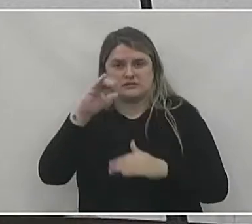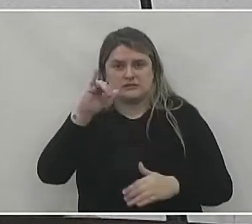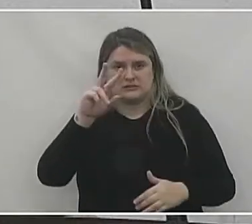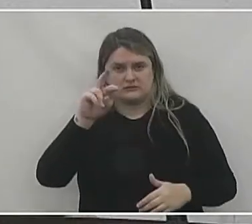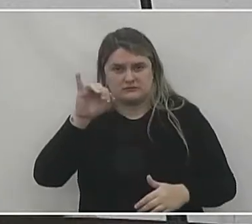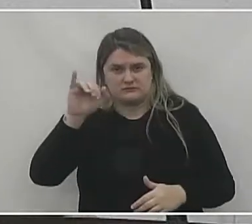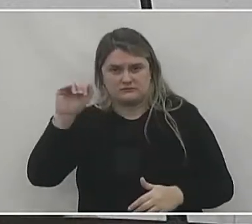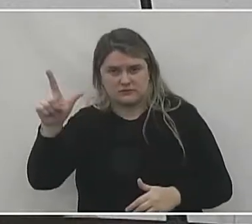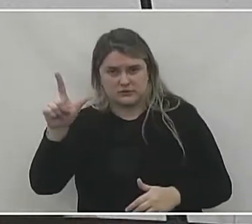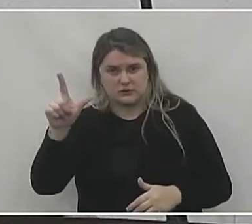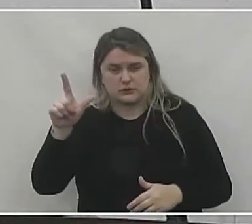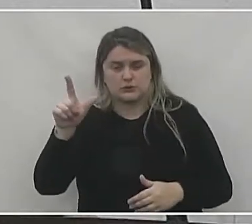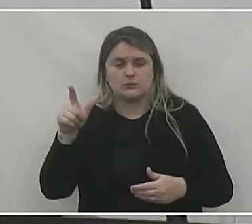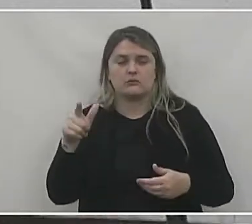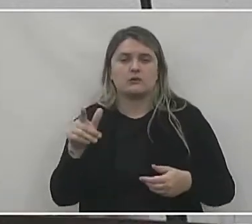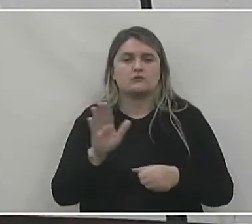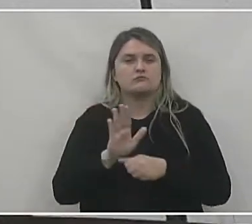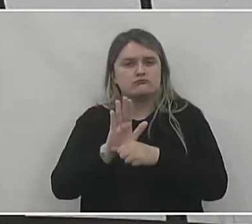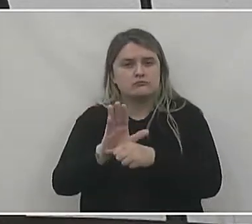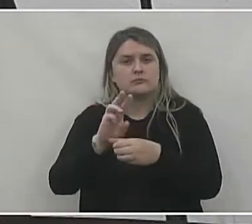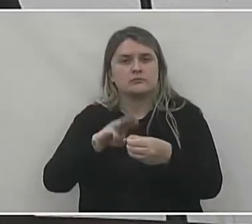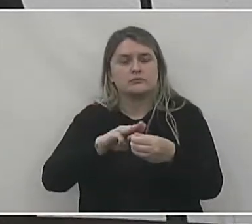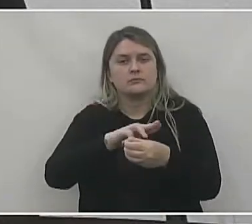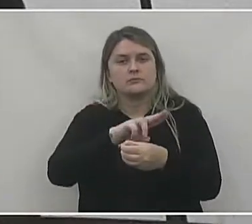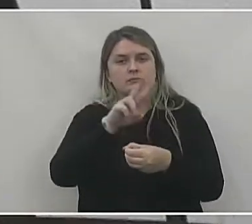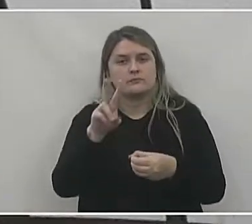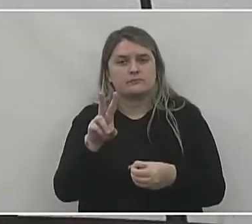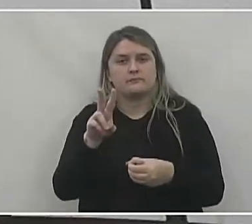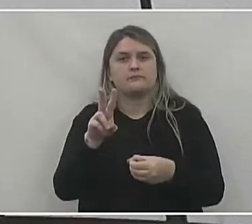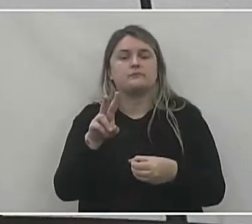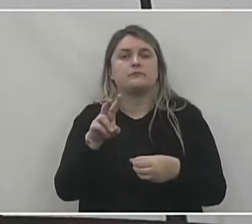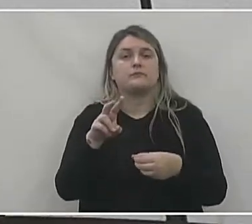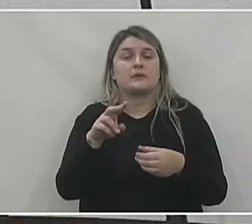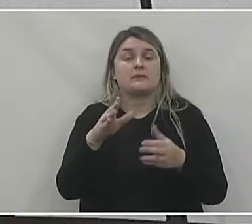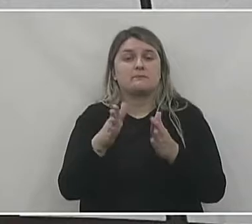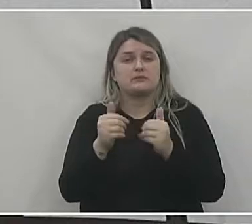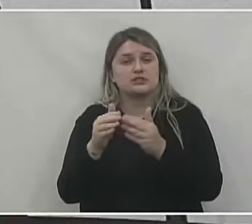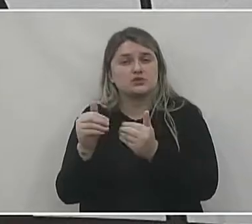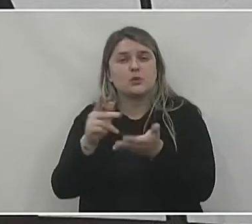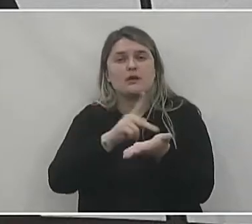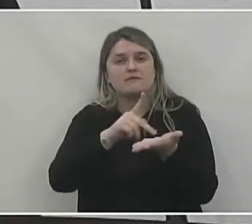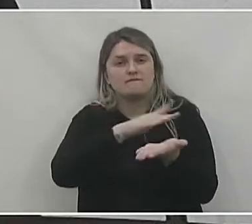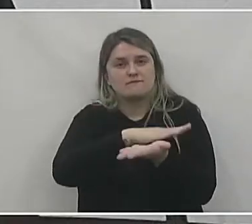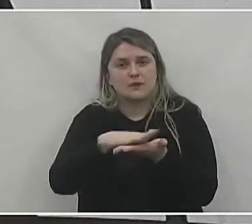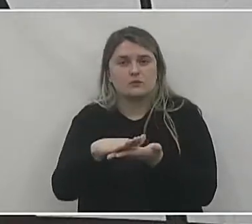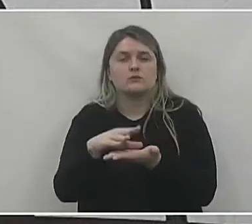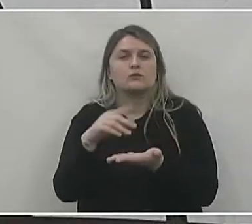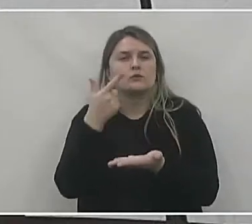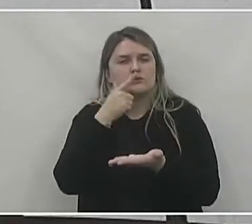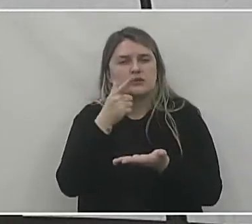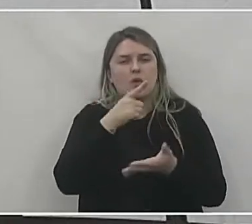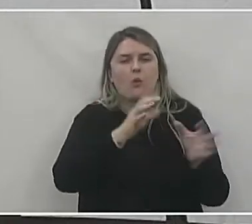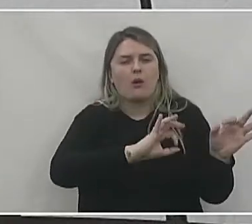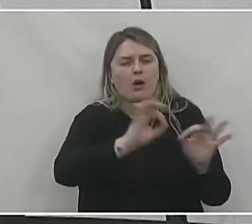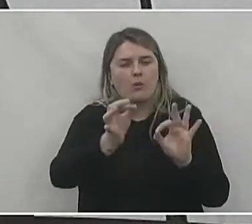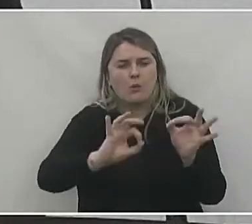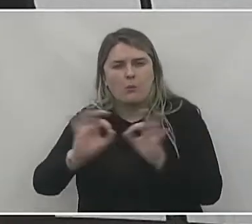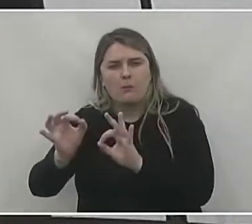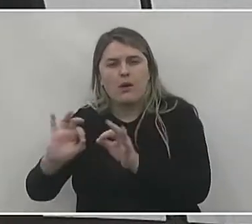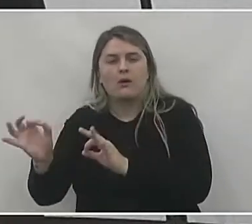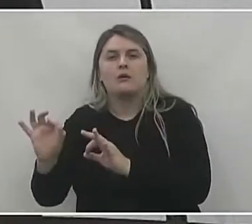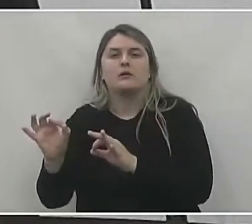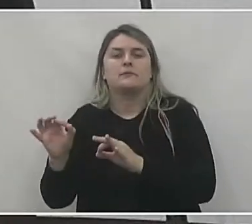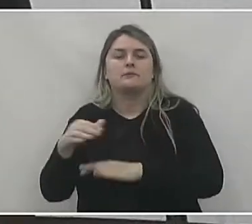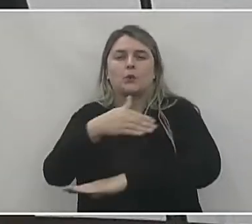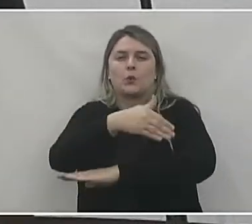para prestigiar a União da Vitória foi questão de asfalto para a União da Vitória. Nós arrumamos muitos recursos, por